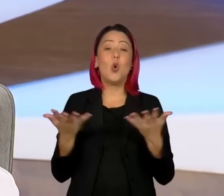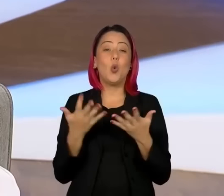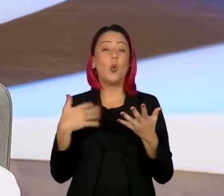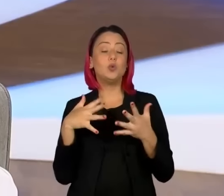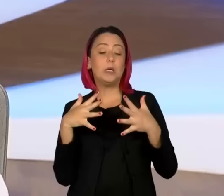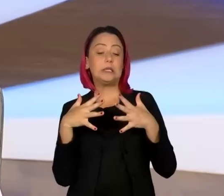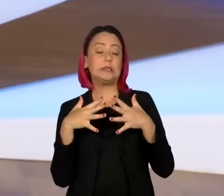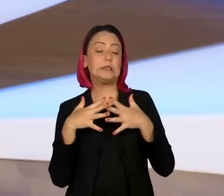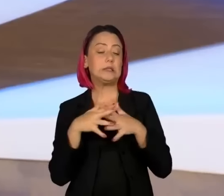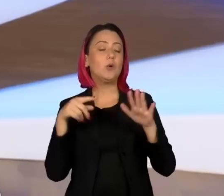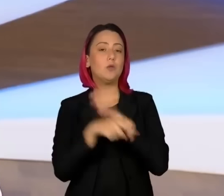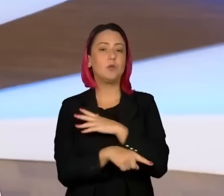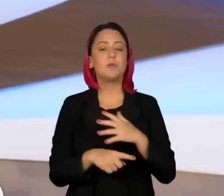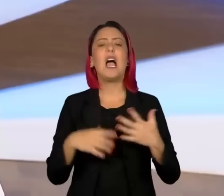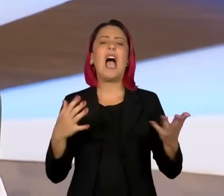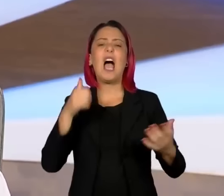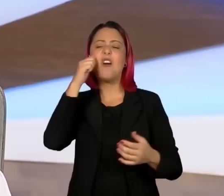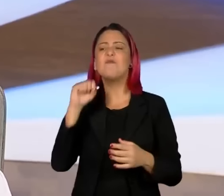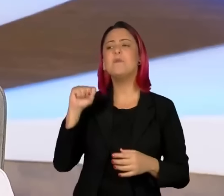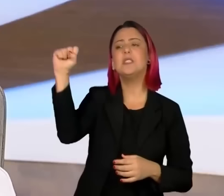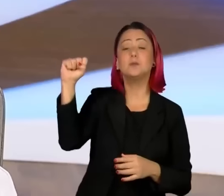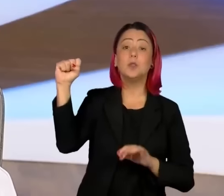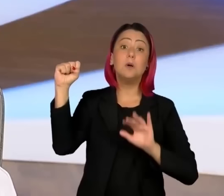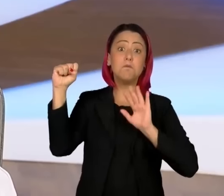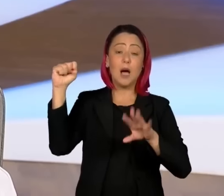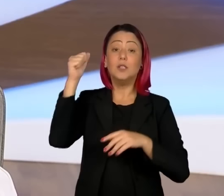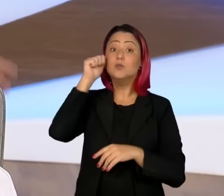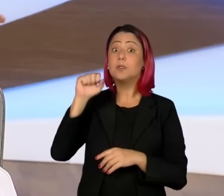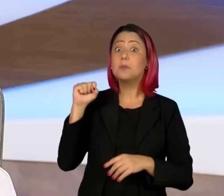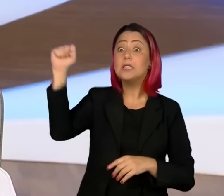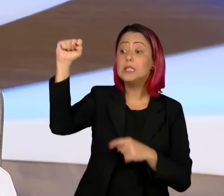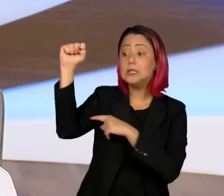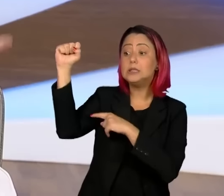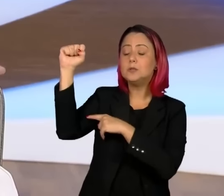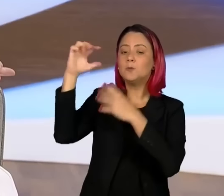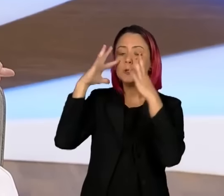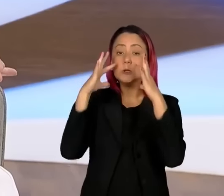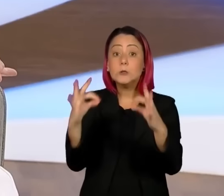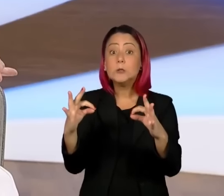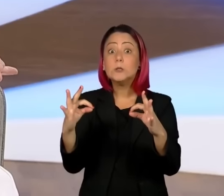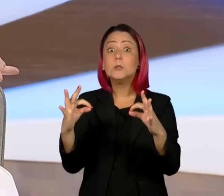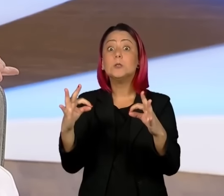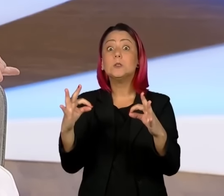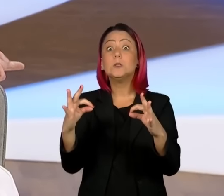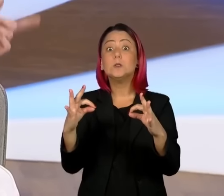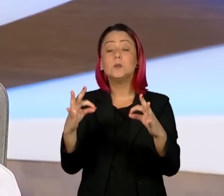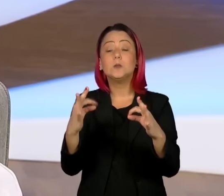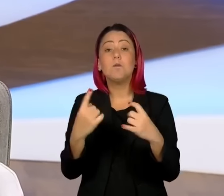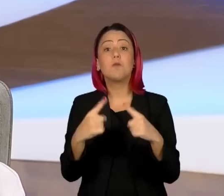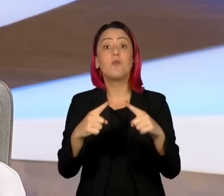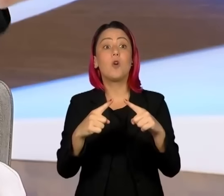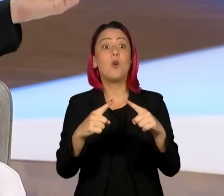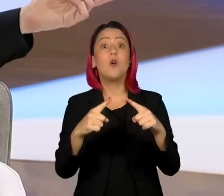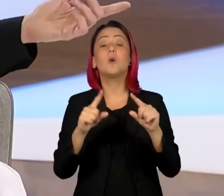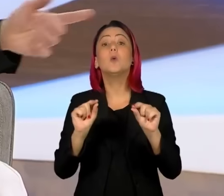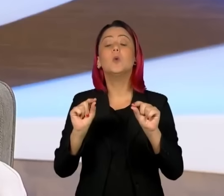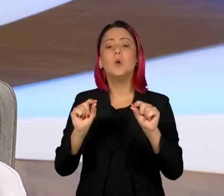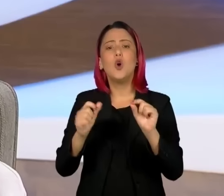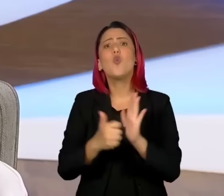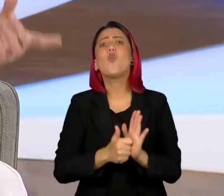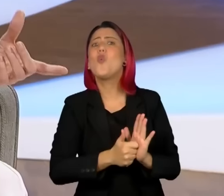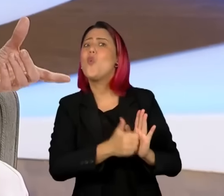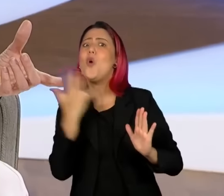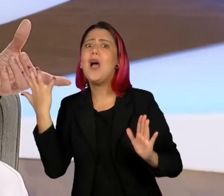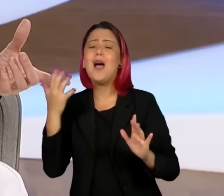então você pode dizer ah o feminismo mas o feminismo chama atenção pra quantidade de estupros e